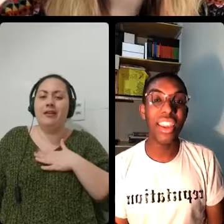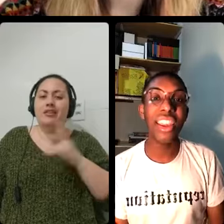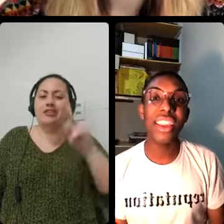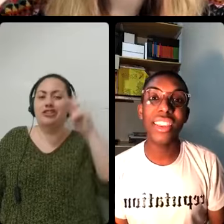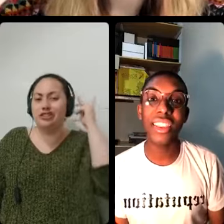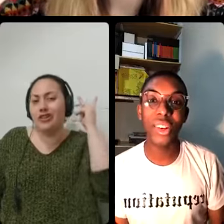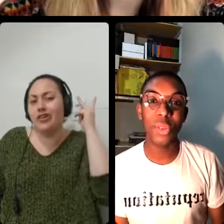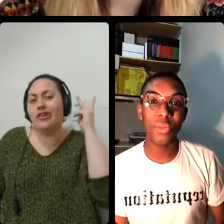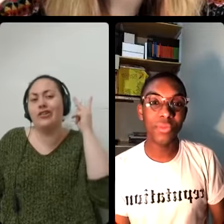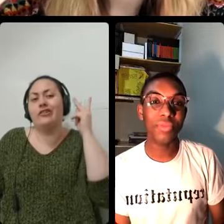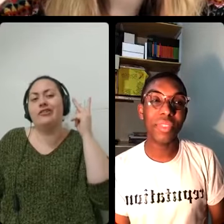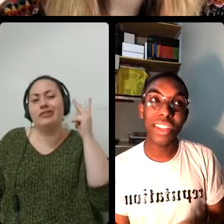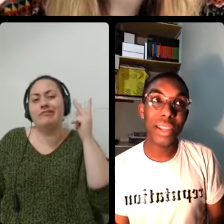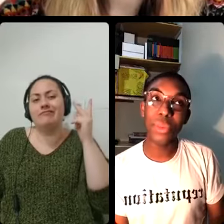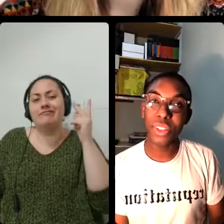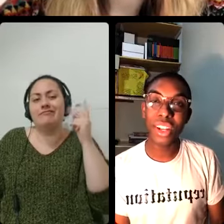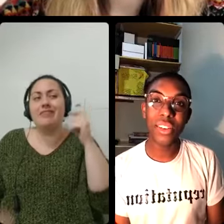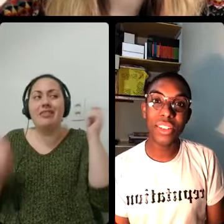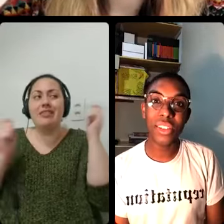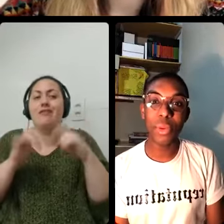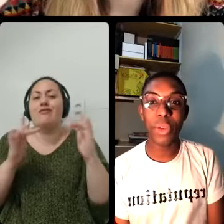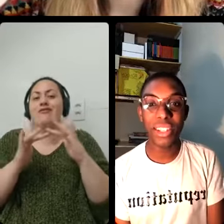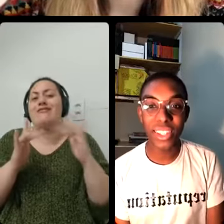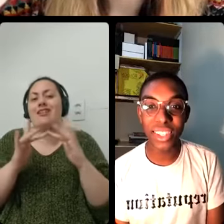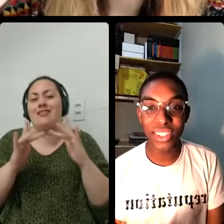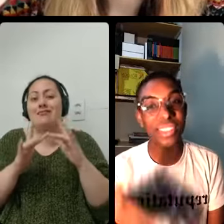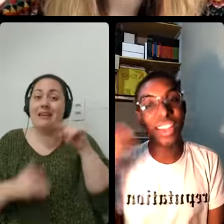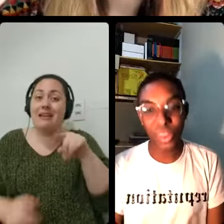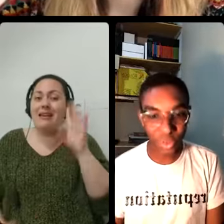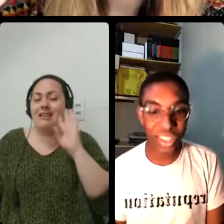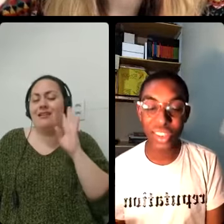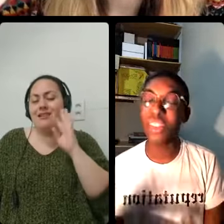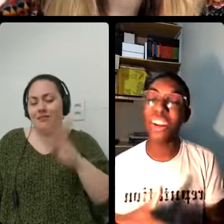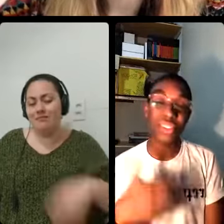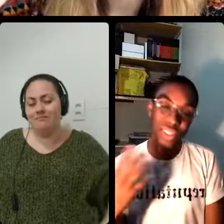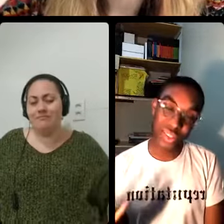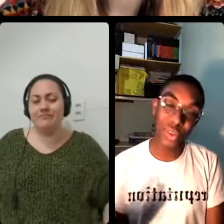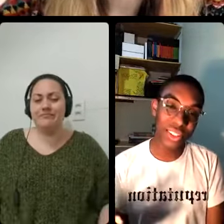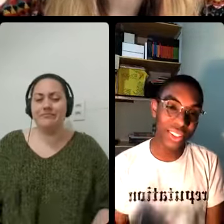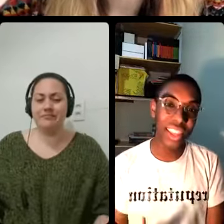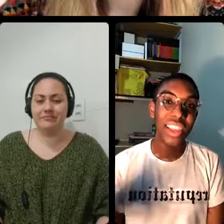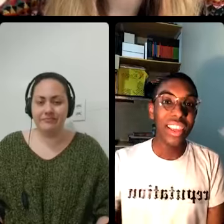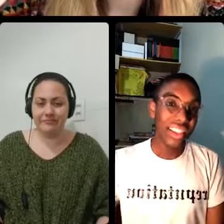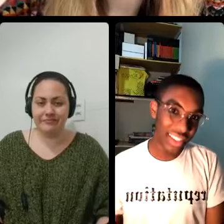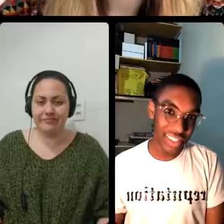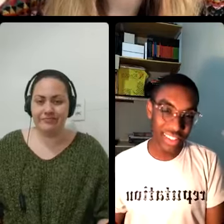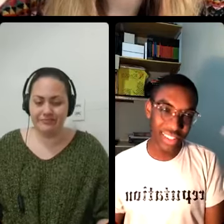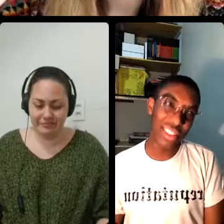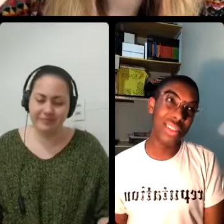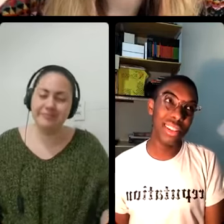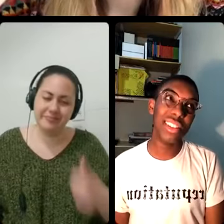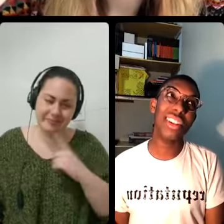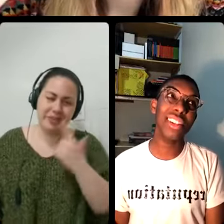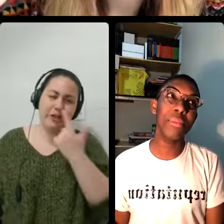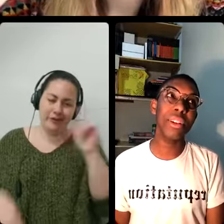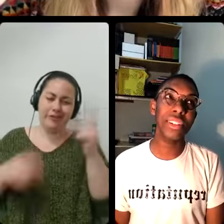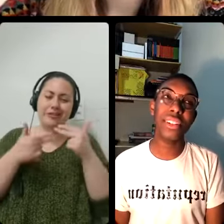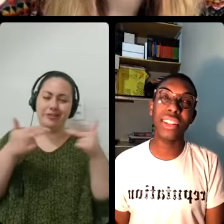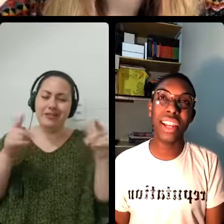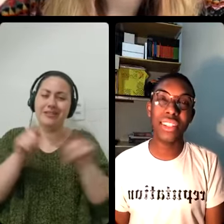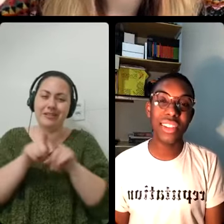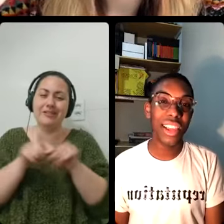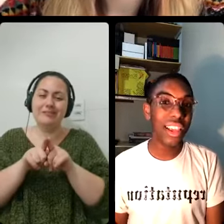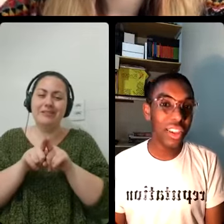entendem. Então, isso é muito legal, assim. Por mais que aconteçam várias outras coisas, né? Faz umas